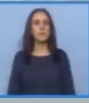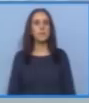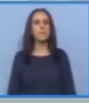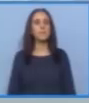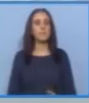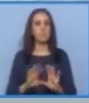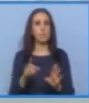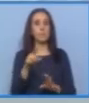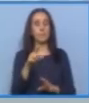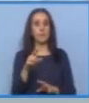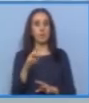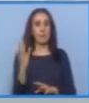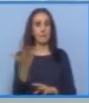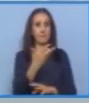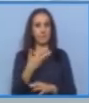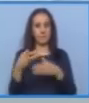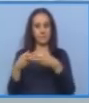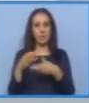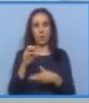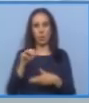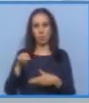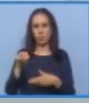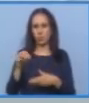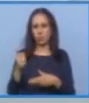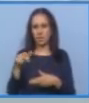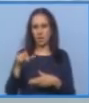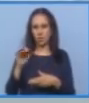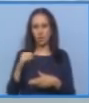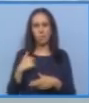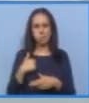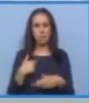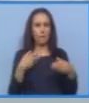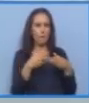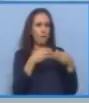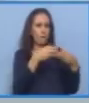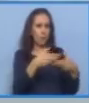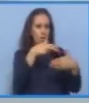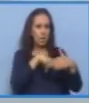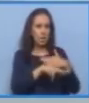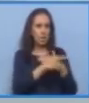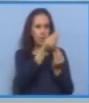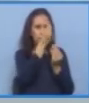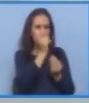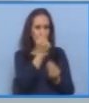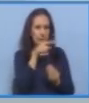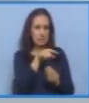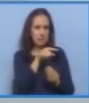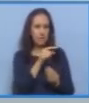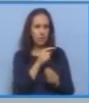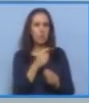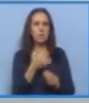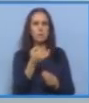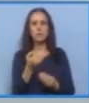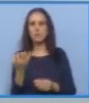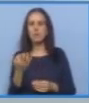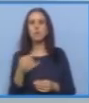Foi, pronto, esse ambiente nos missionários combonianos. Sei que esteve também num seminário diocesano, o início da formação foi por aí, não é? É verdade. E depois optou